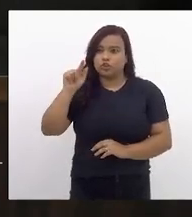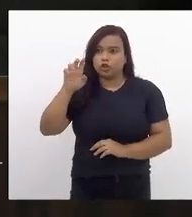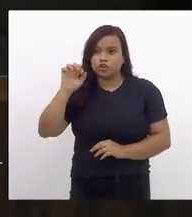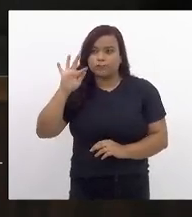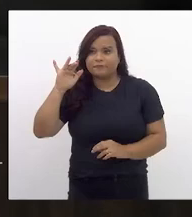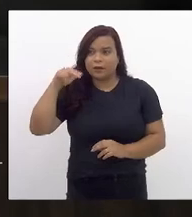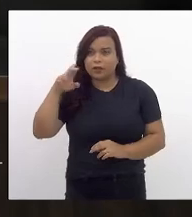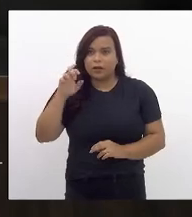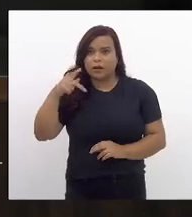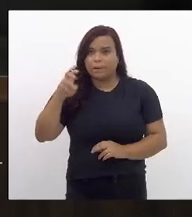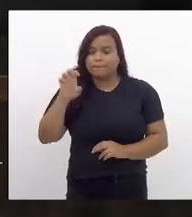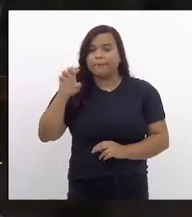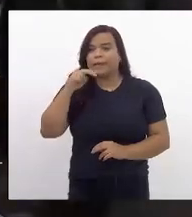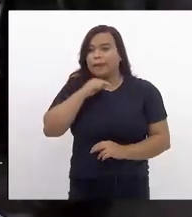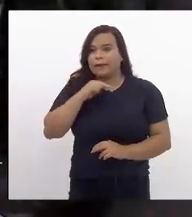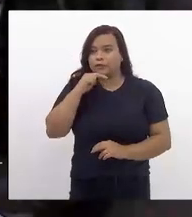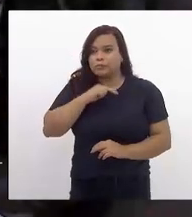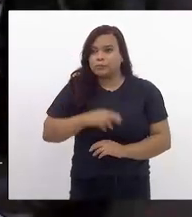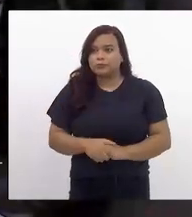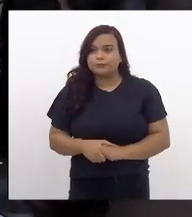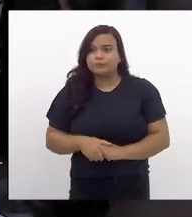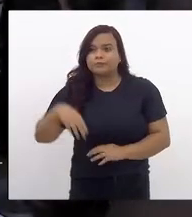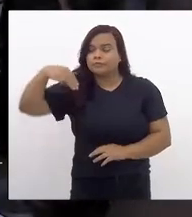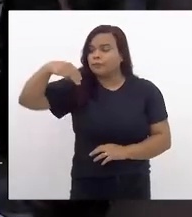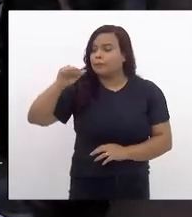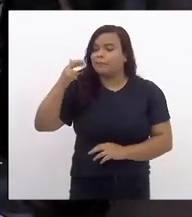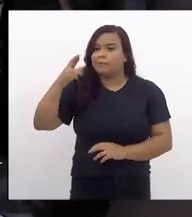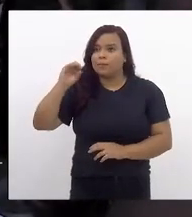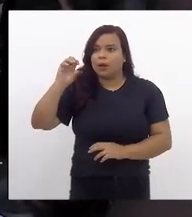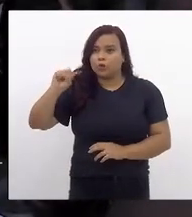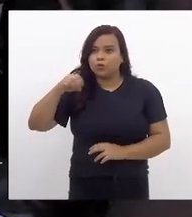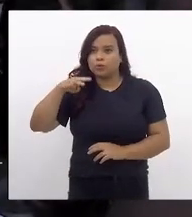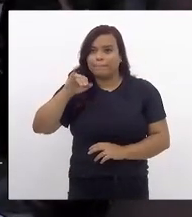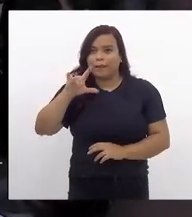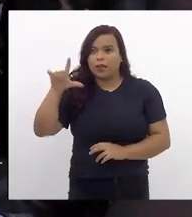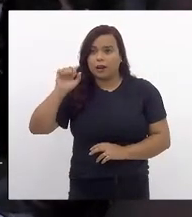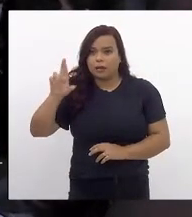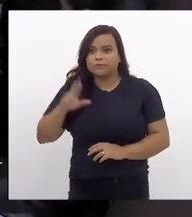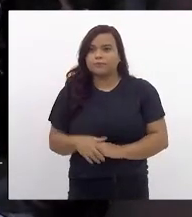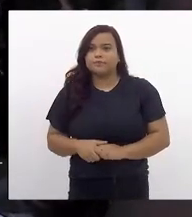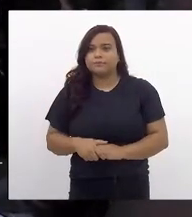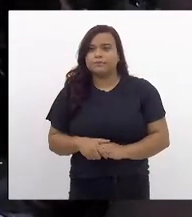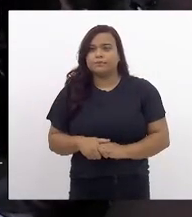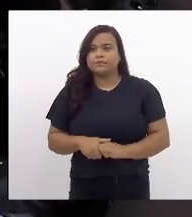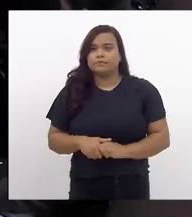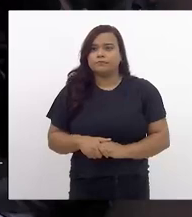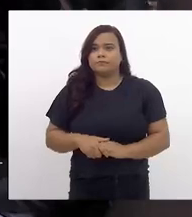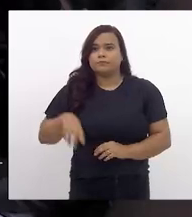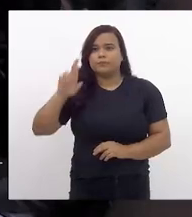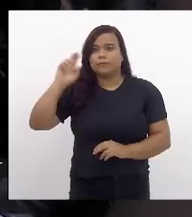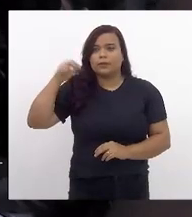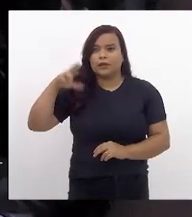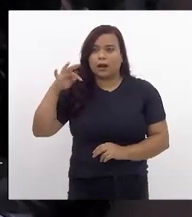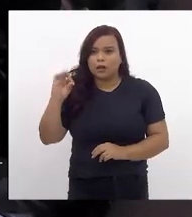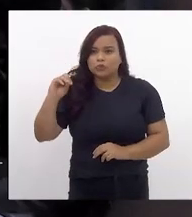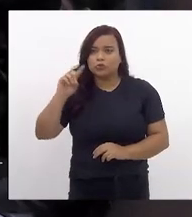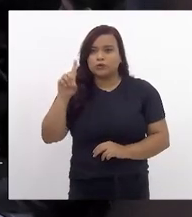Neto. Jorge Felipe Neto. Marcos Miller. Marcos Miller. Renato